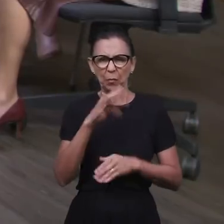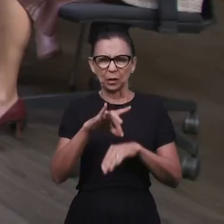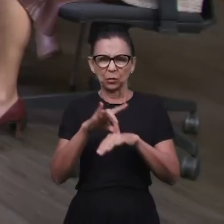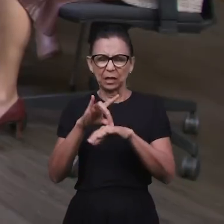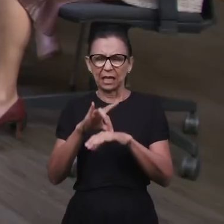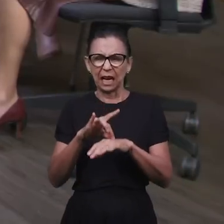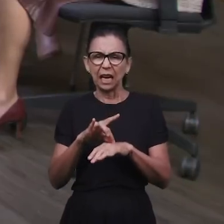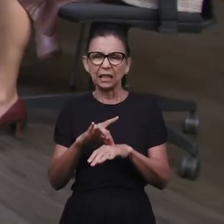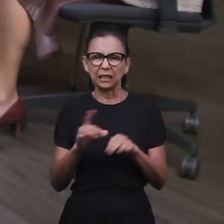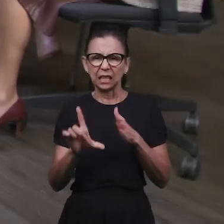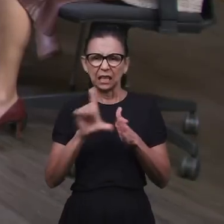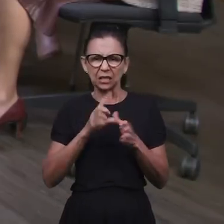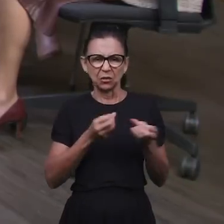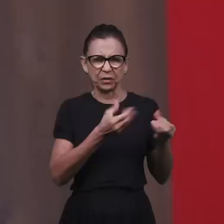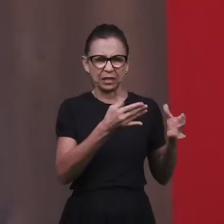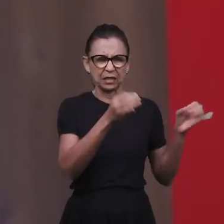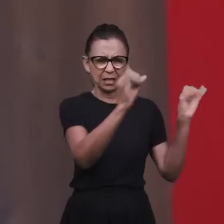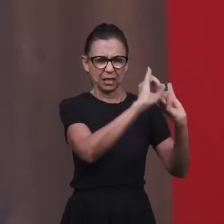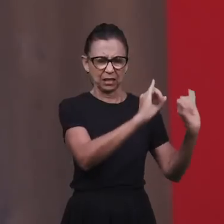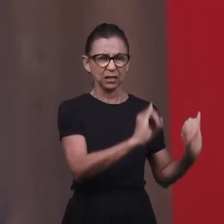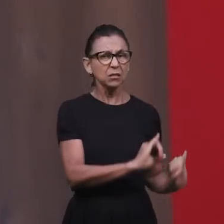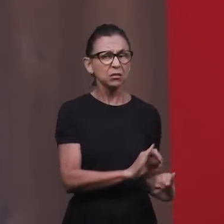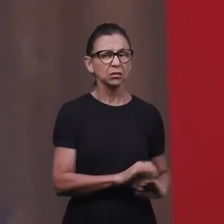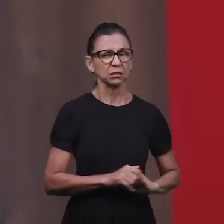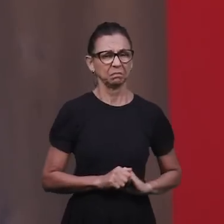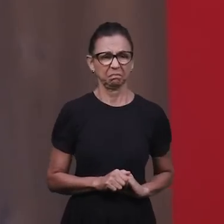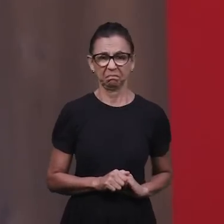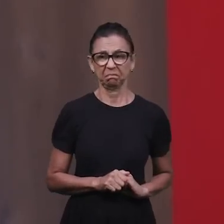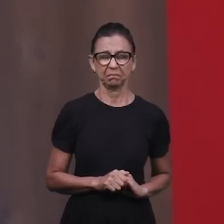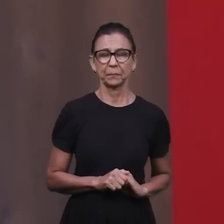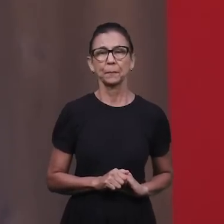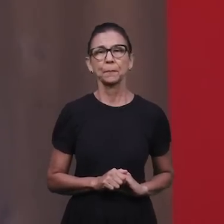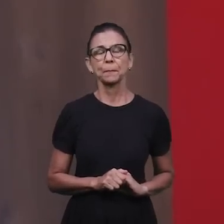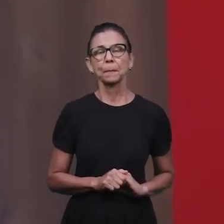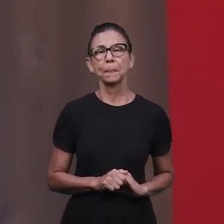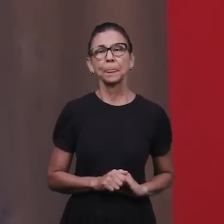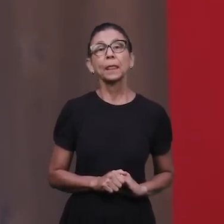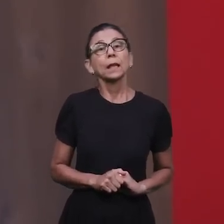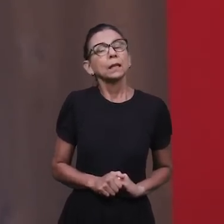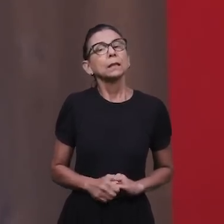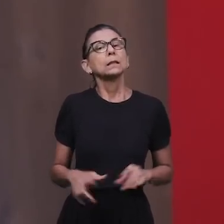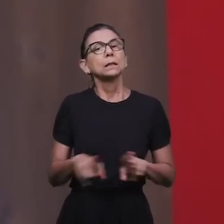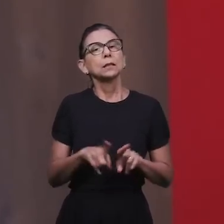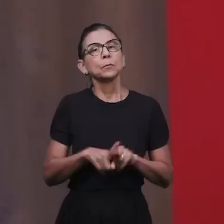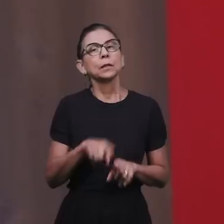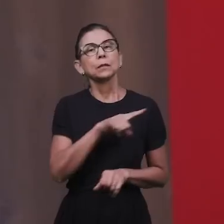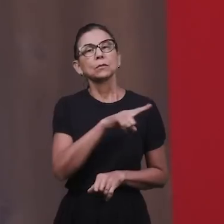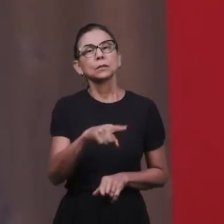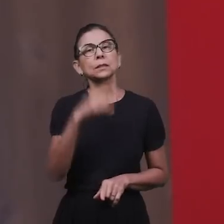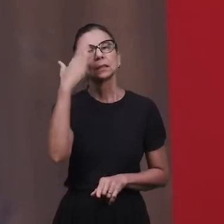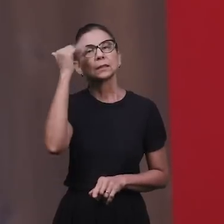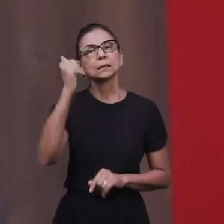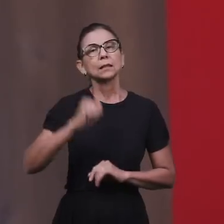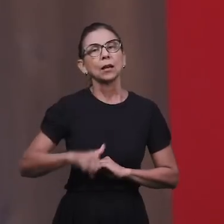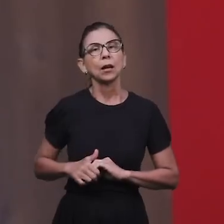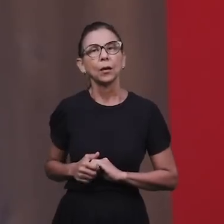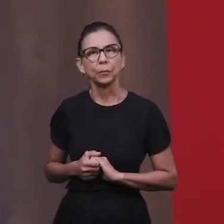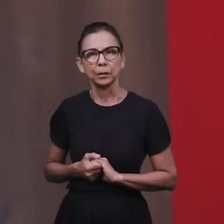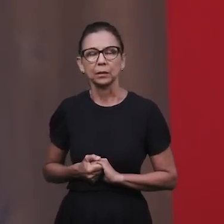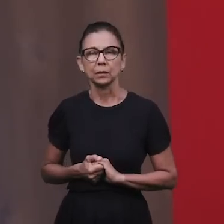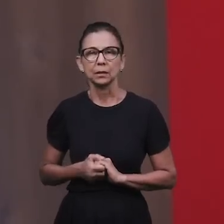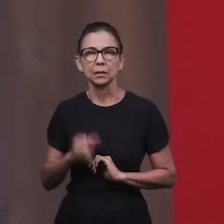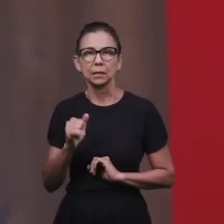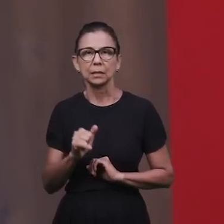continua dizendo assim no verso 11: e pela tua ciência perecerá o irmão fraco, pelo